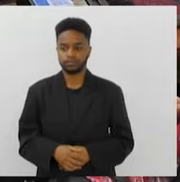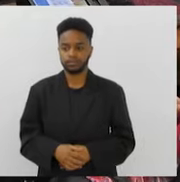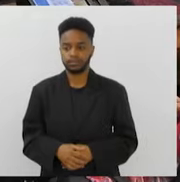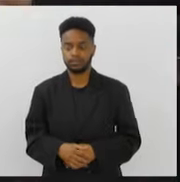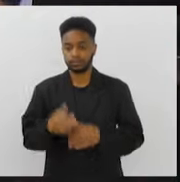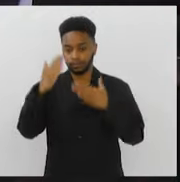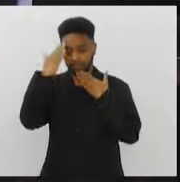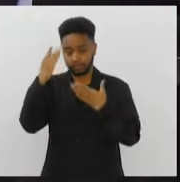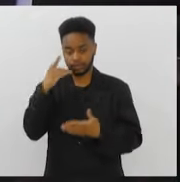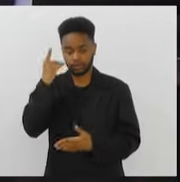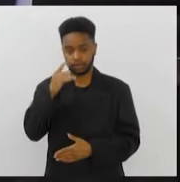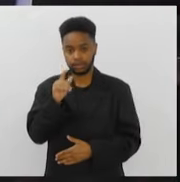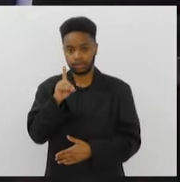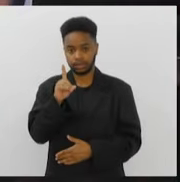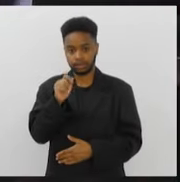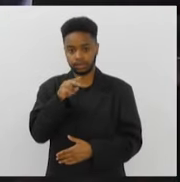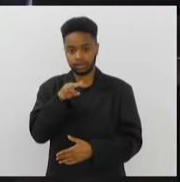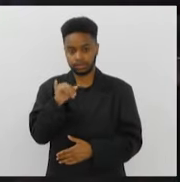Muito obrigado, deputada Dani.